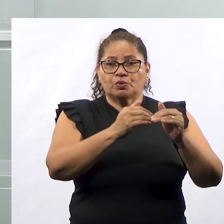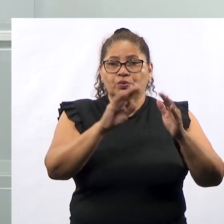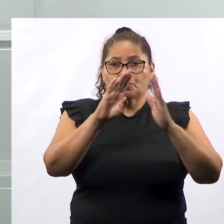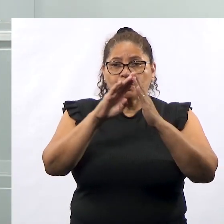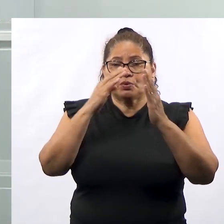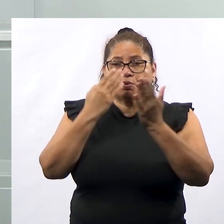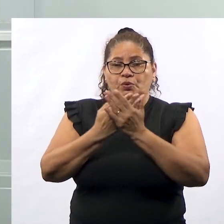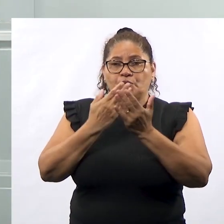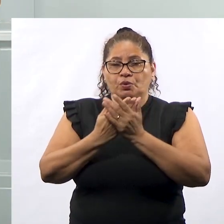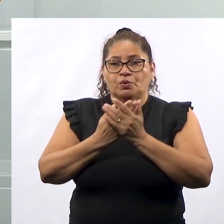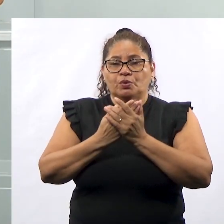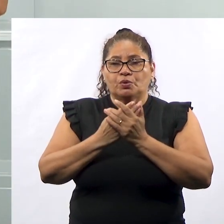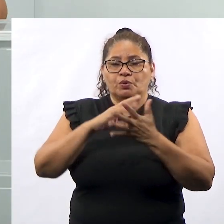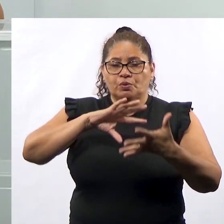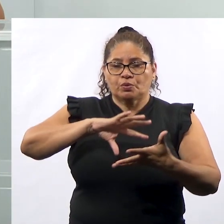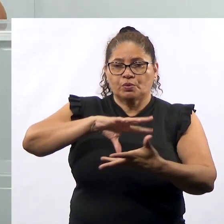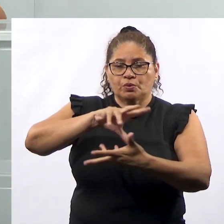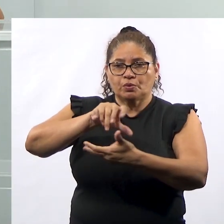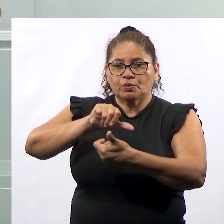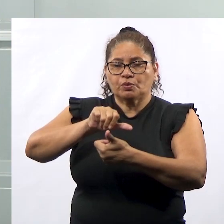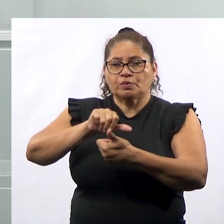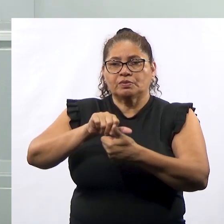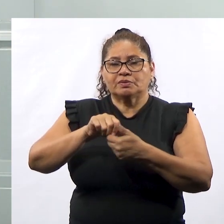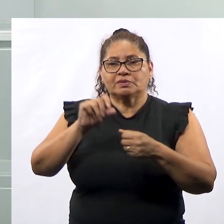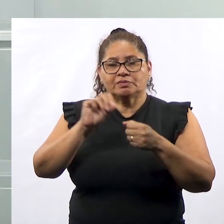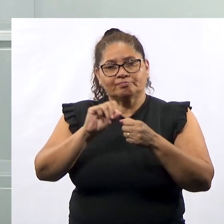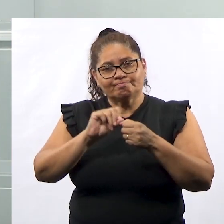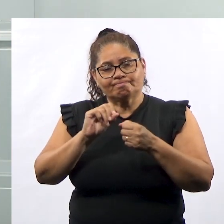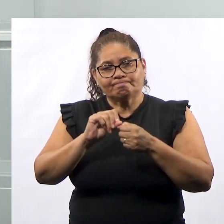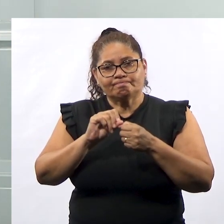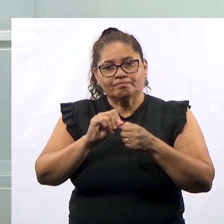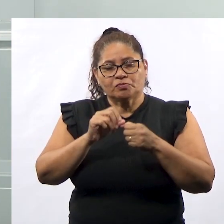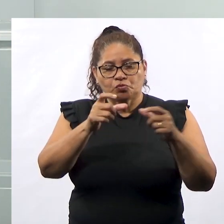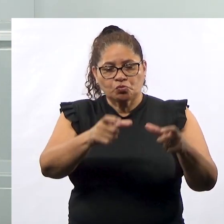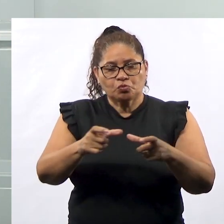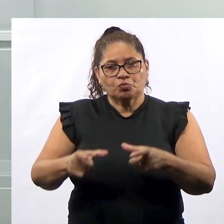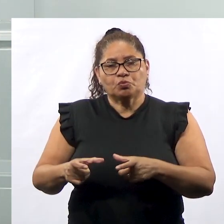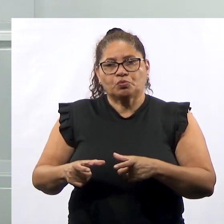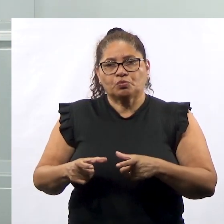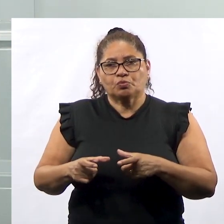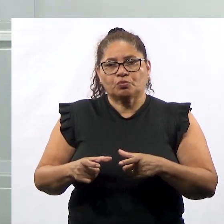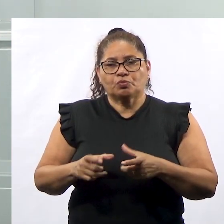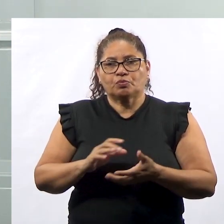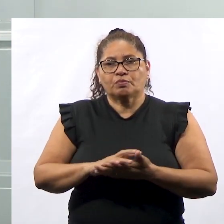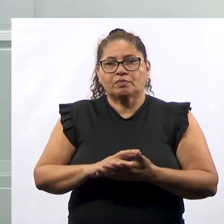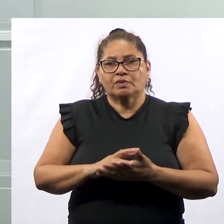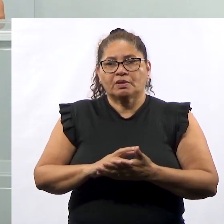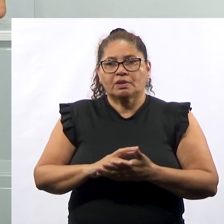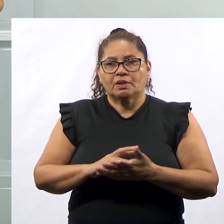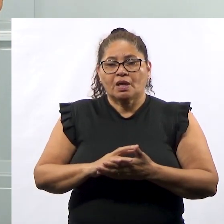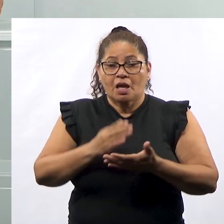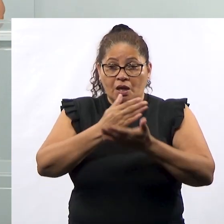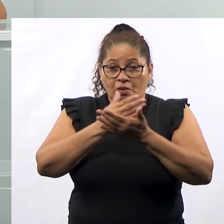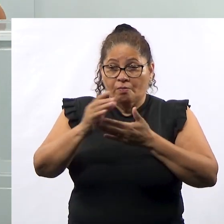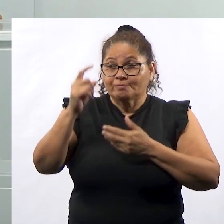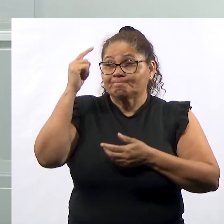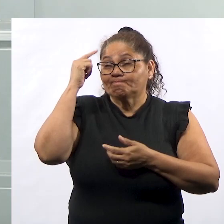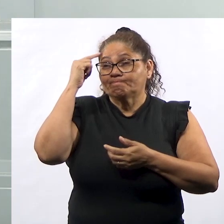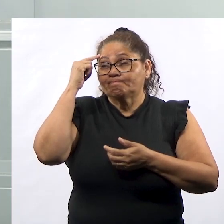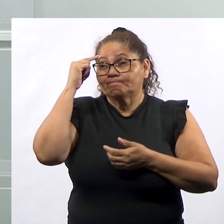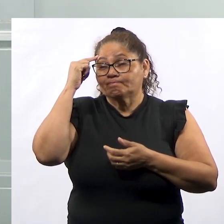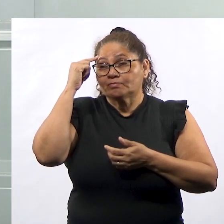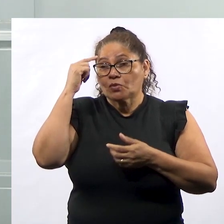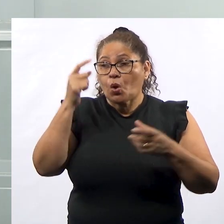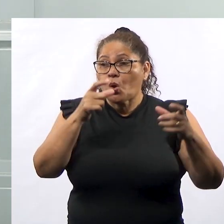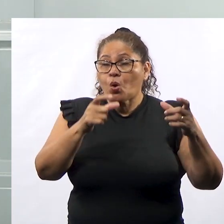na escola, pensado de forma global para ser aplicado de forma local. Mas o que elas propõem é que a gente comece a pensar